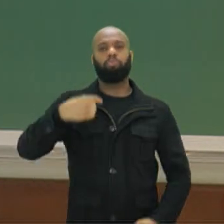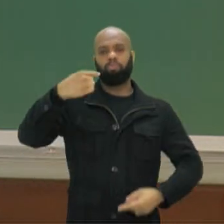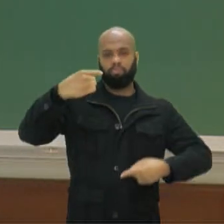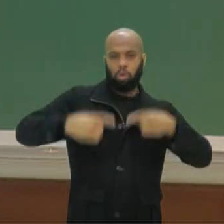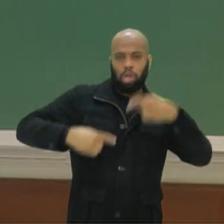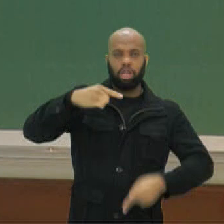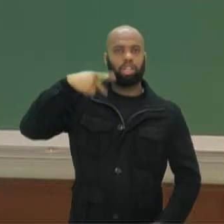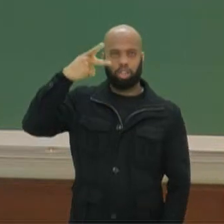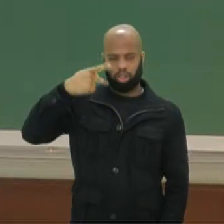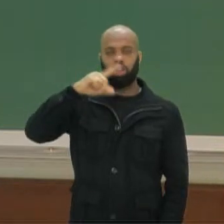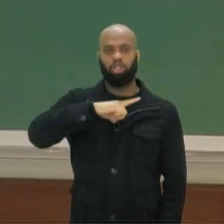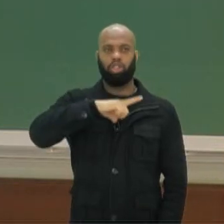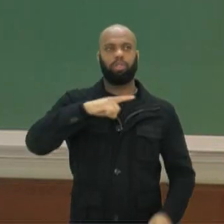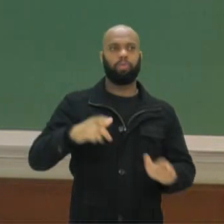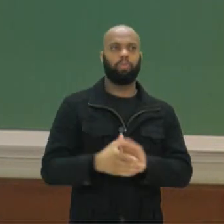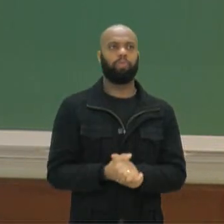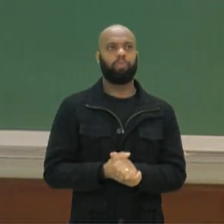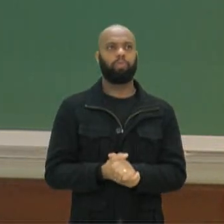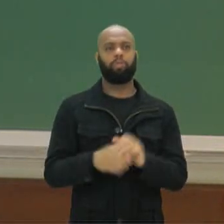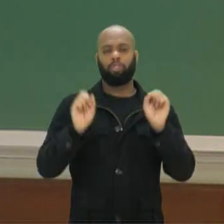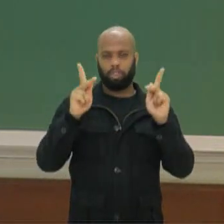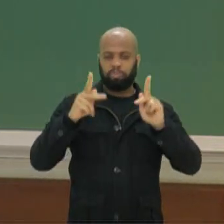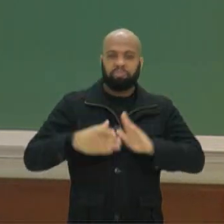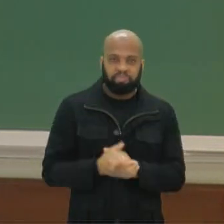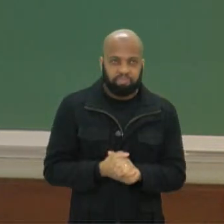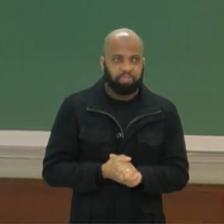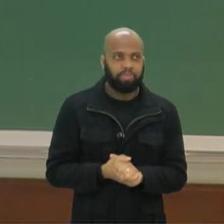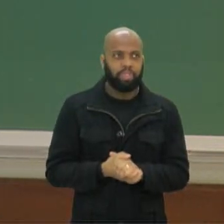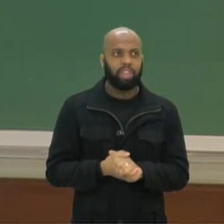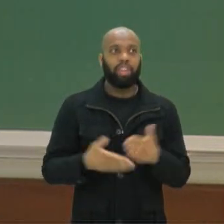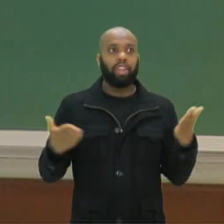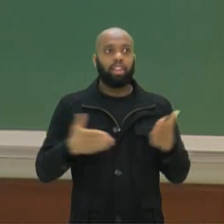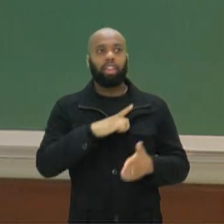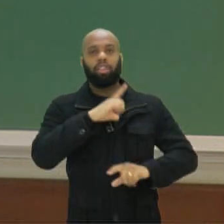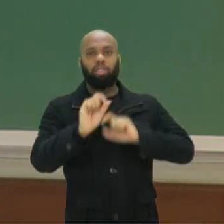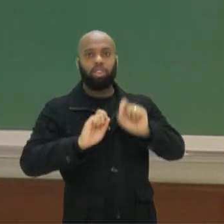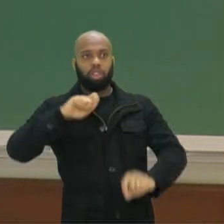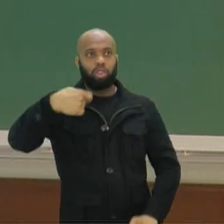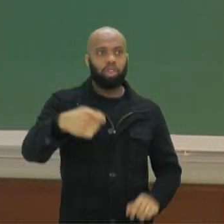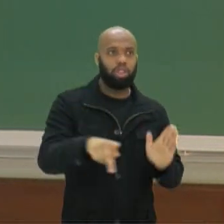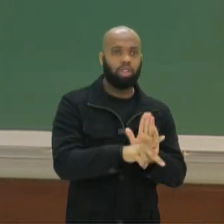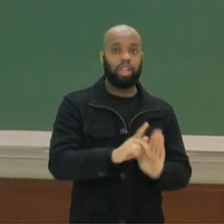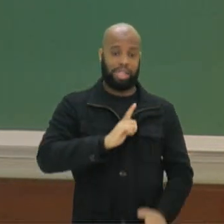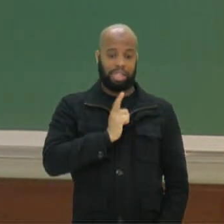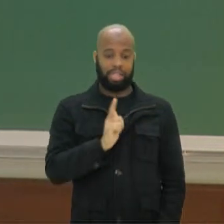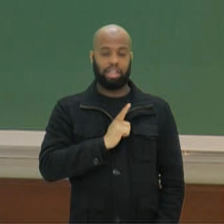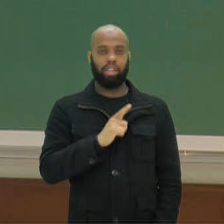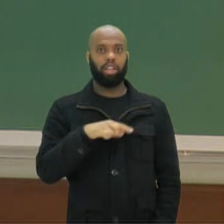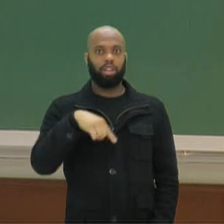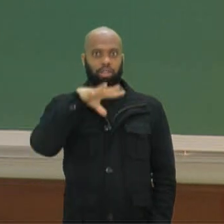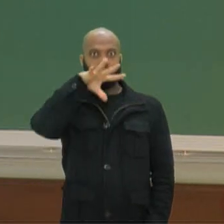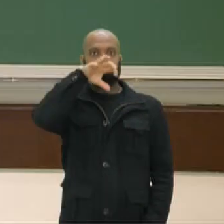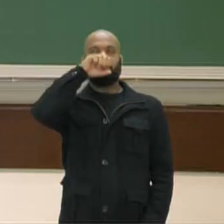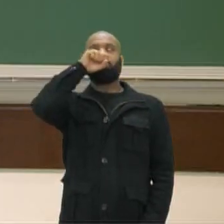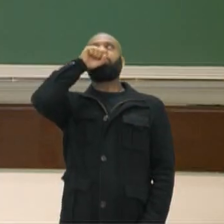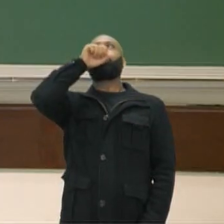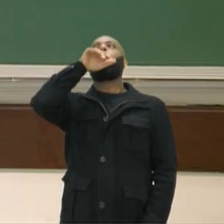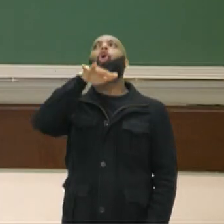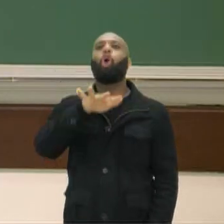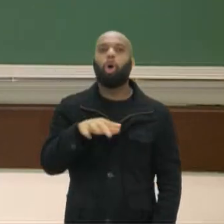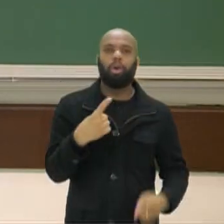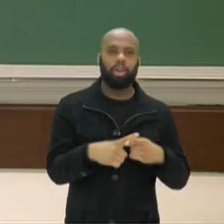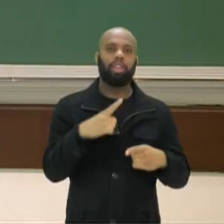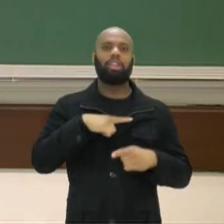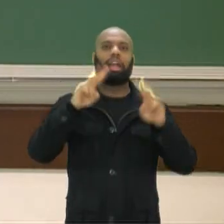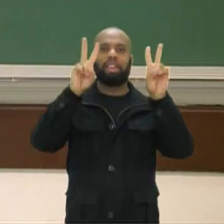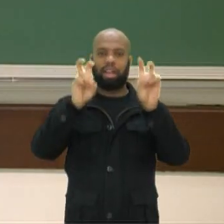ok? Alright. Bora agora falar sobre o nosso ponto gramatical. Cheguei a respirar fundo aqui, porque aqui a gente tem assunto